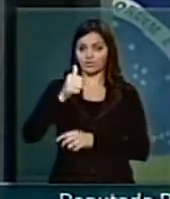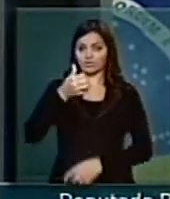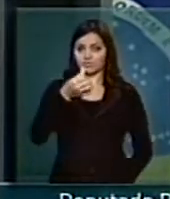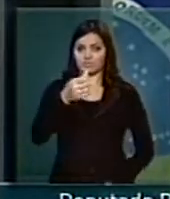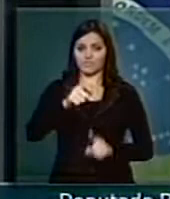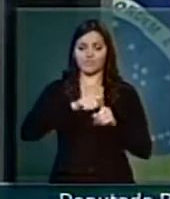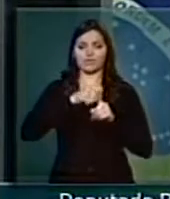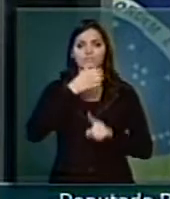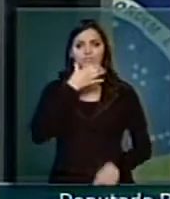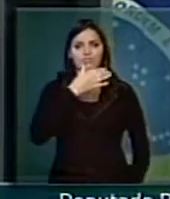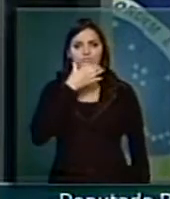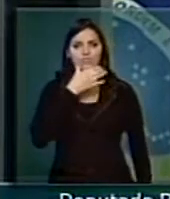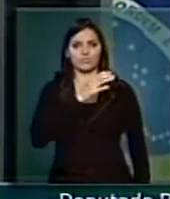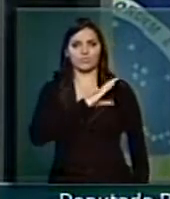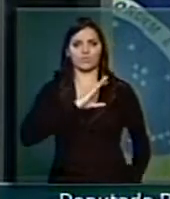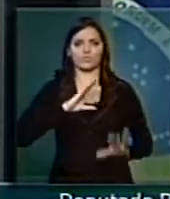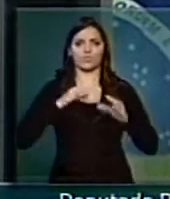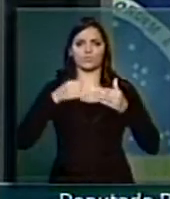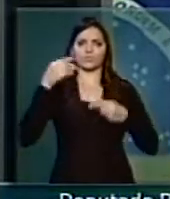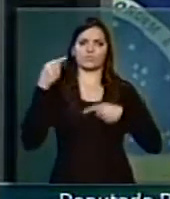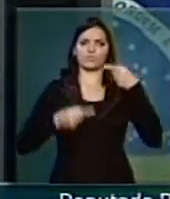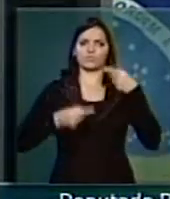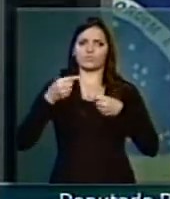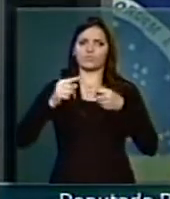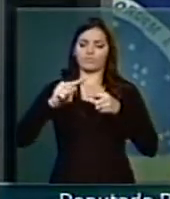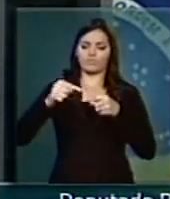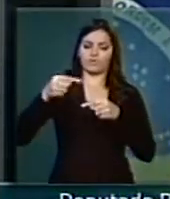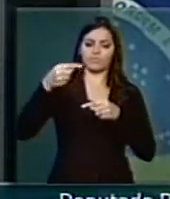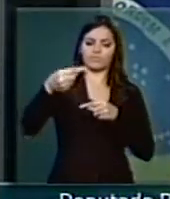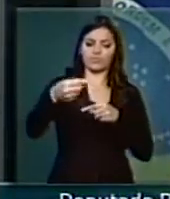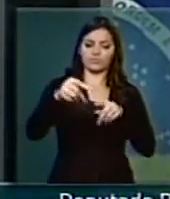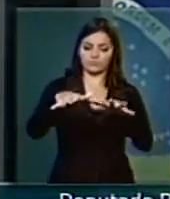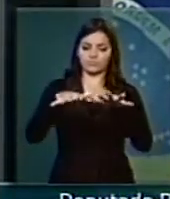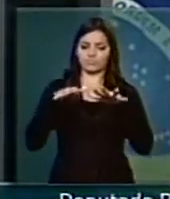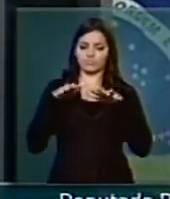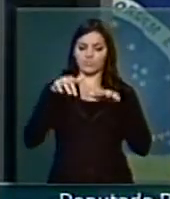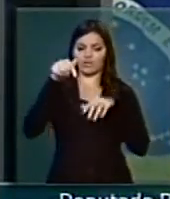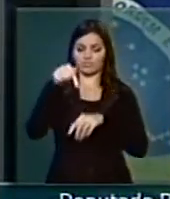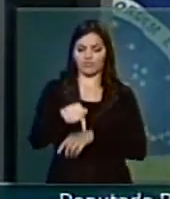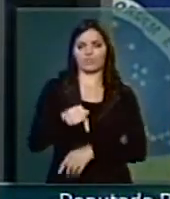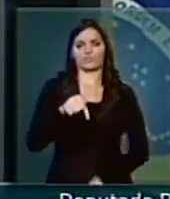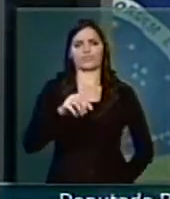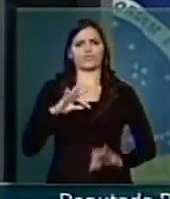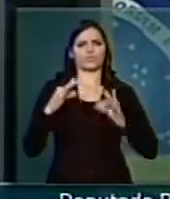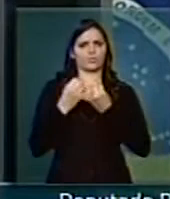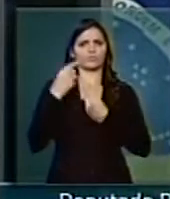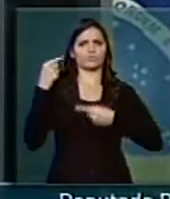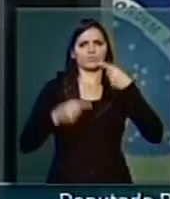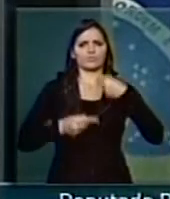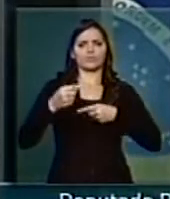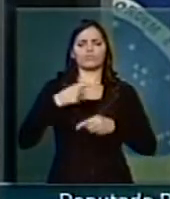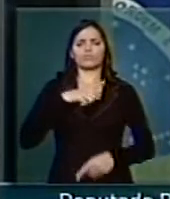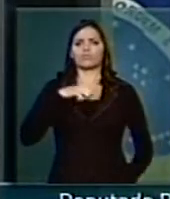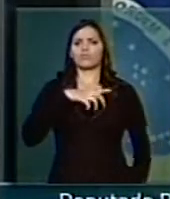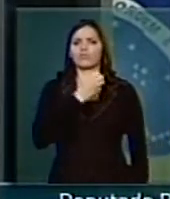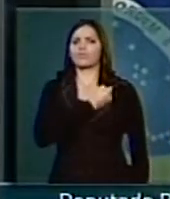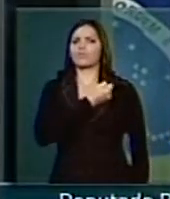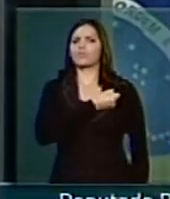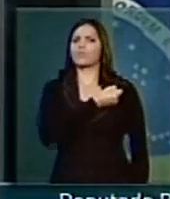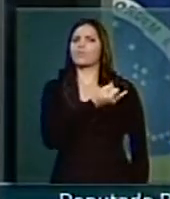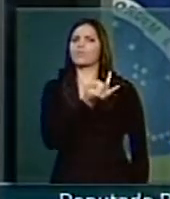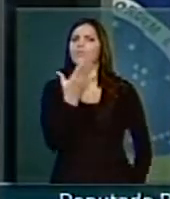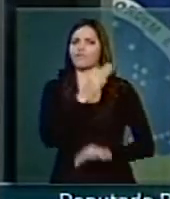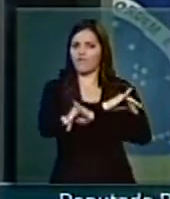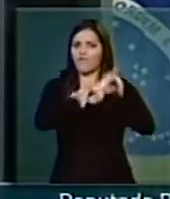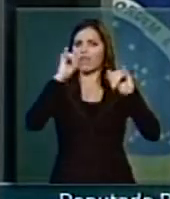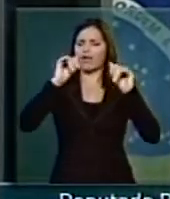6 de dezembro, em comissão e posteriormente nesse plenário. Na oportunidade, trouxe alguns números que são